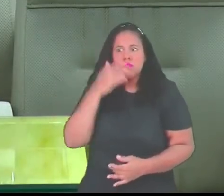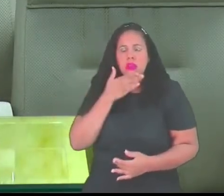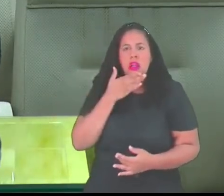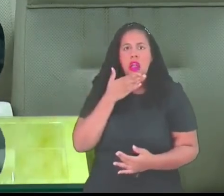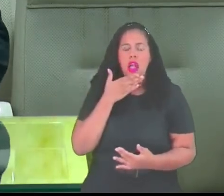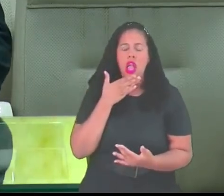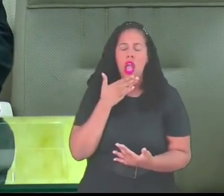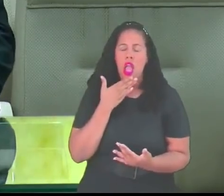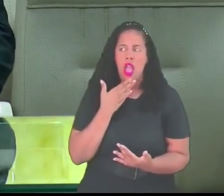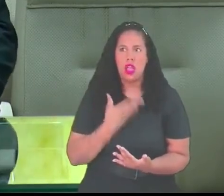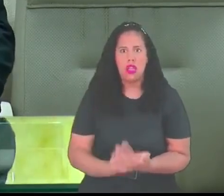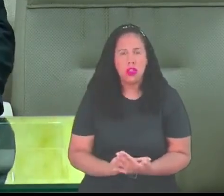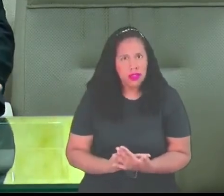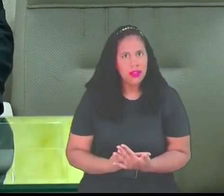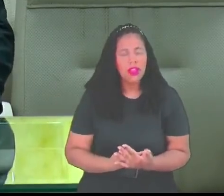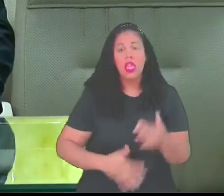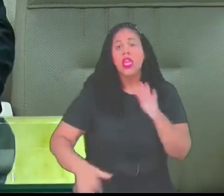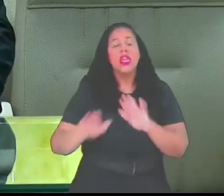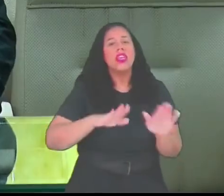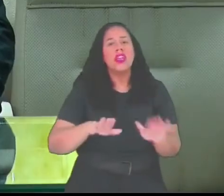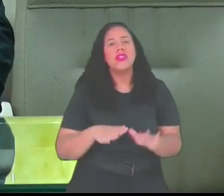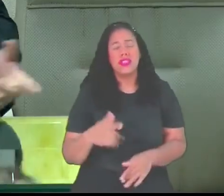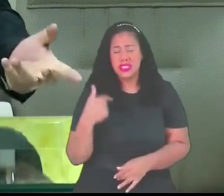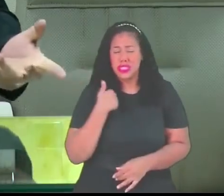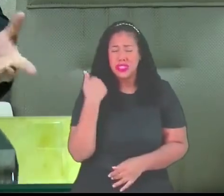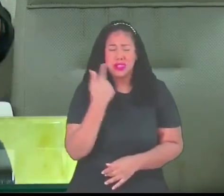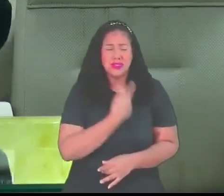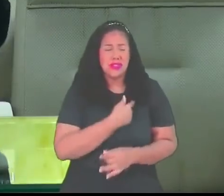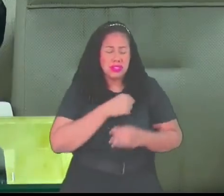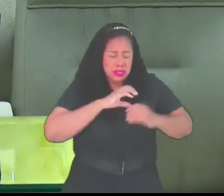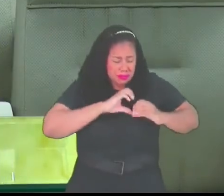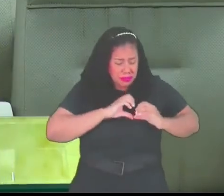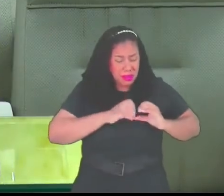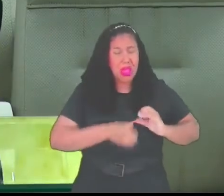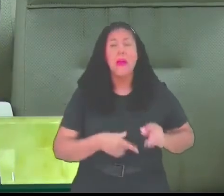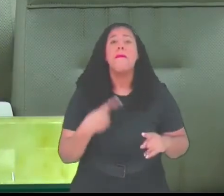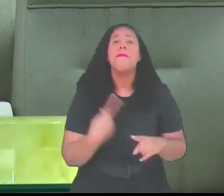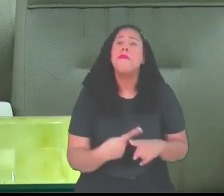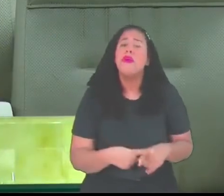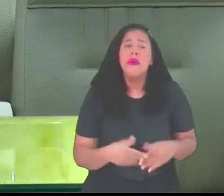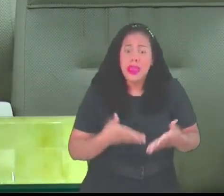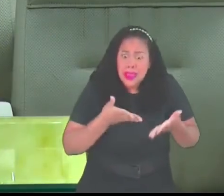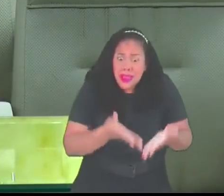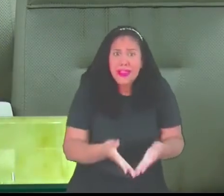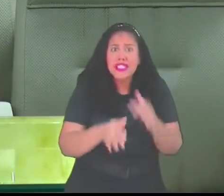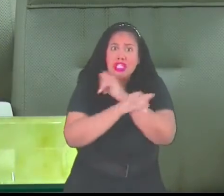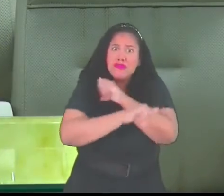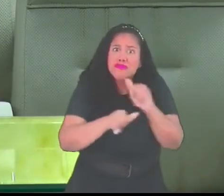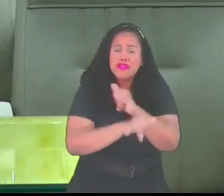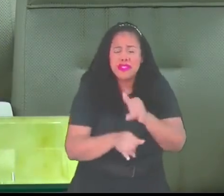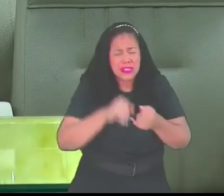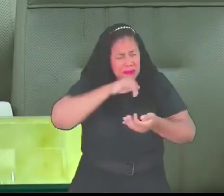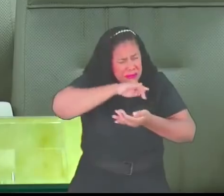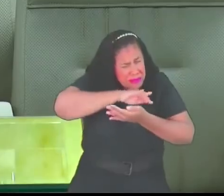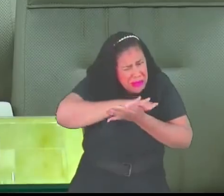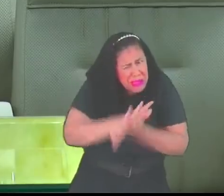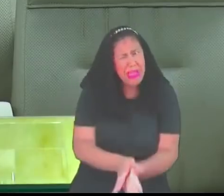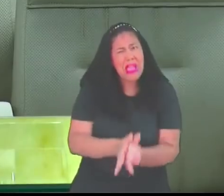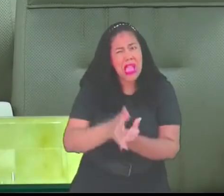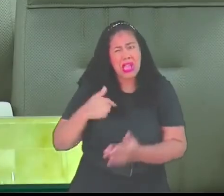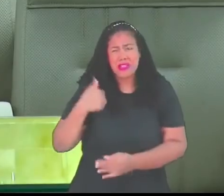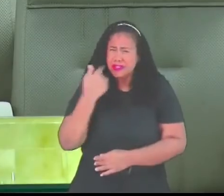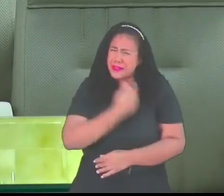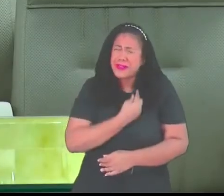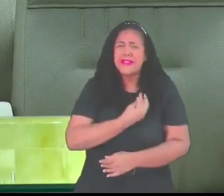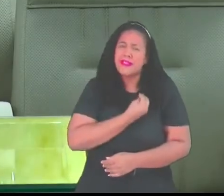boquiabertos e às vezes alquebrados. Por quê? Porque isto vai massacrando a nossa